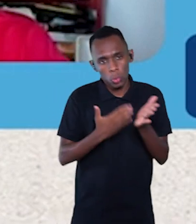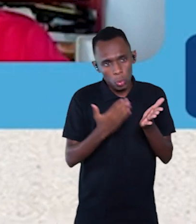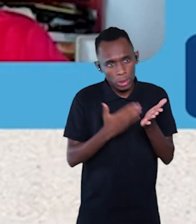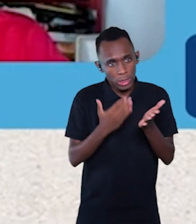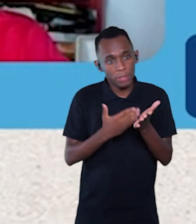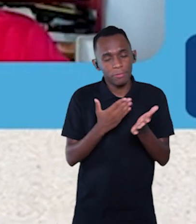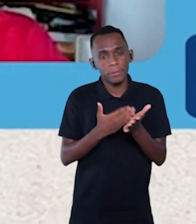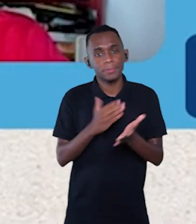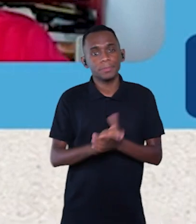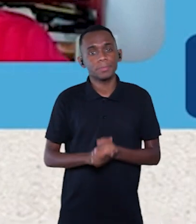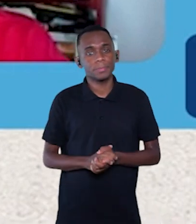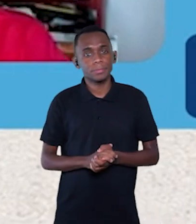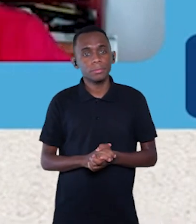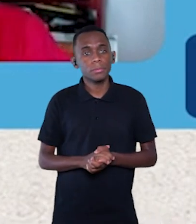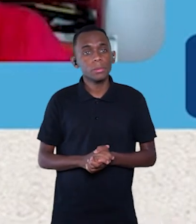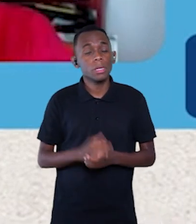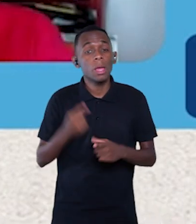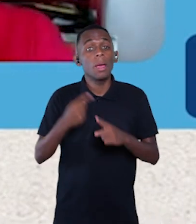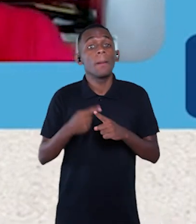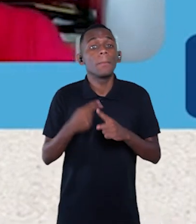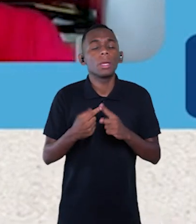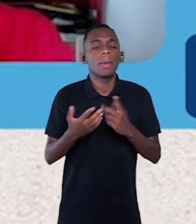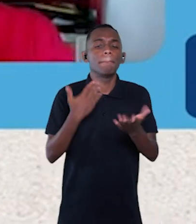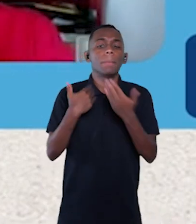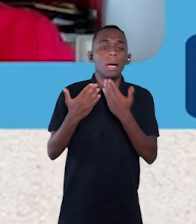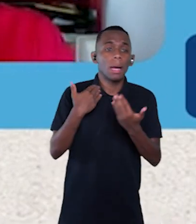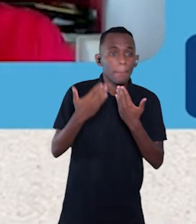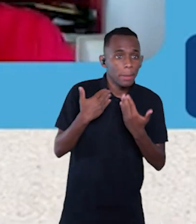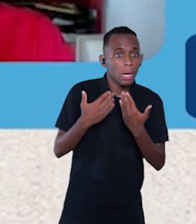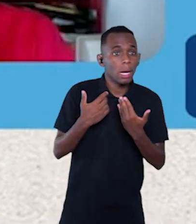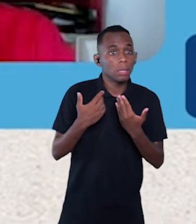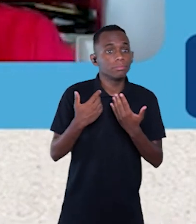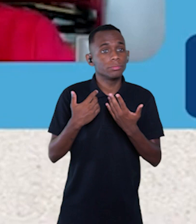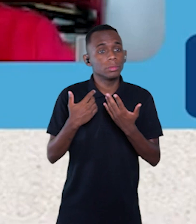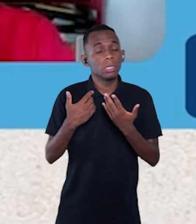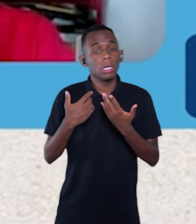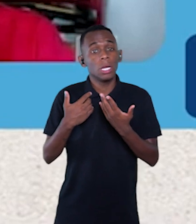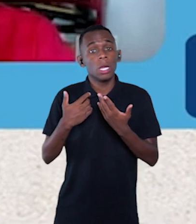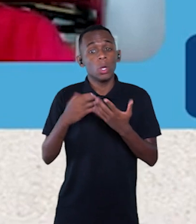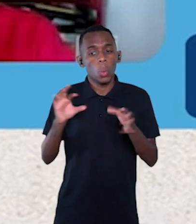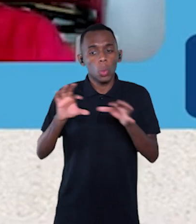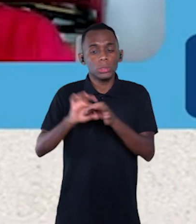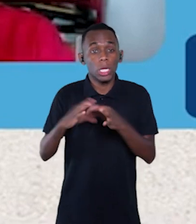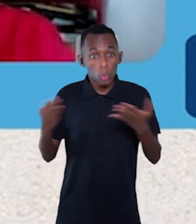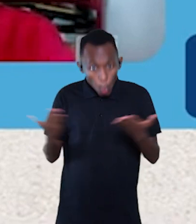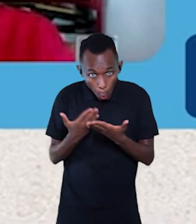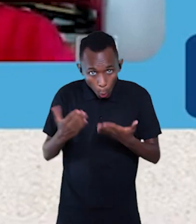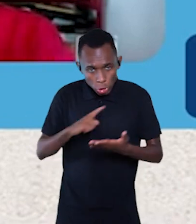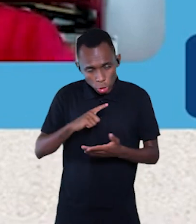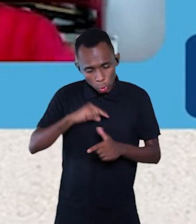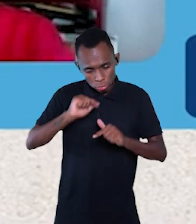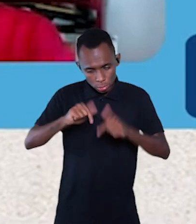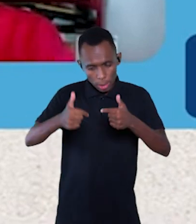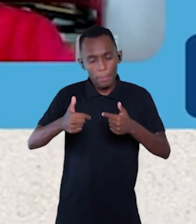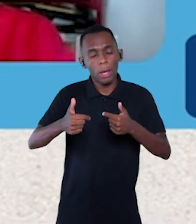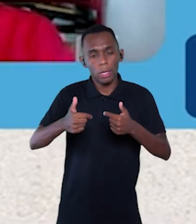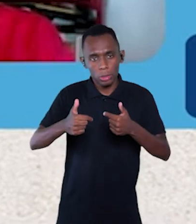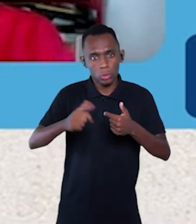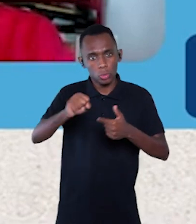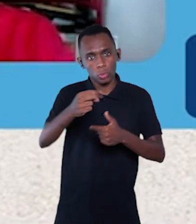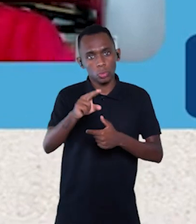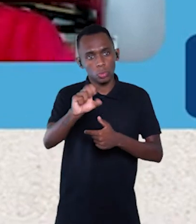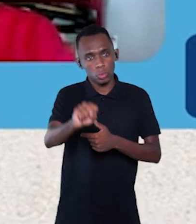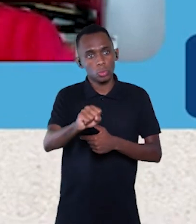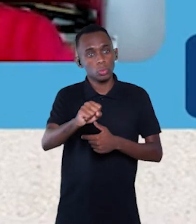nesse livro, no Pacientes que Curam, porque ela conversa um pouquinho com a atuação que eu tenho atualmente no SUS,